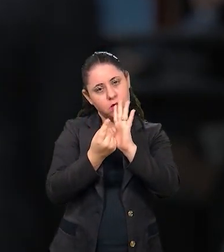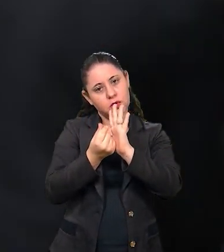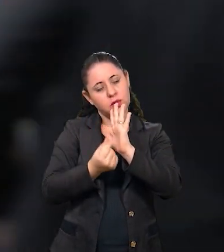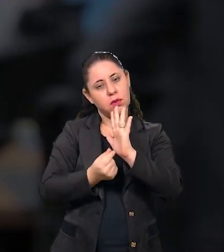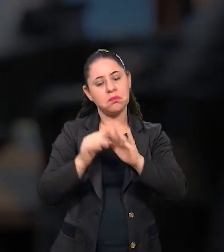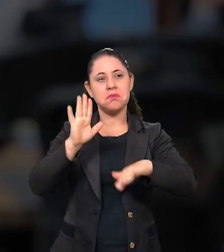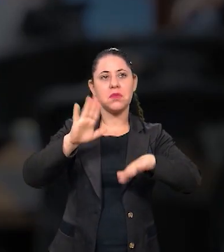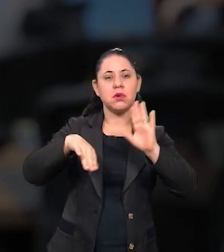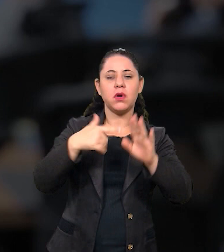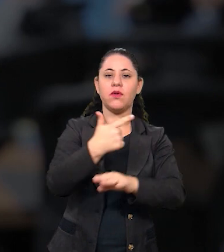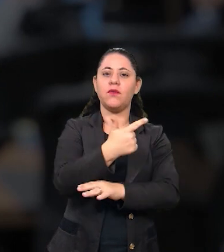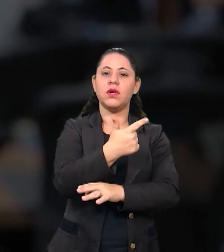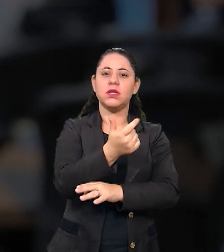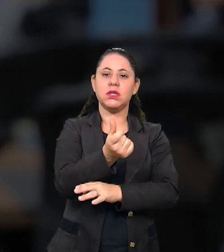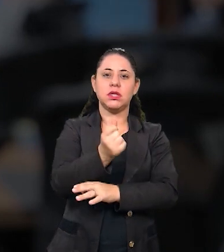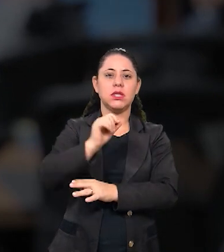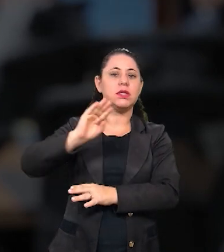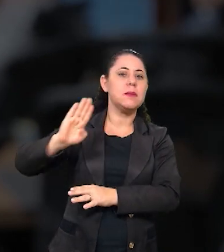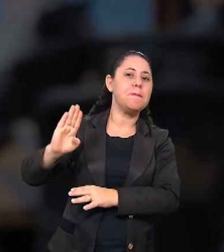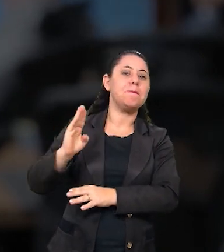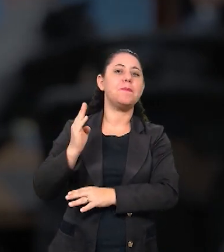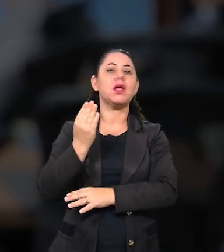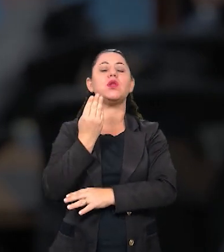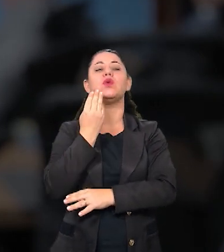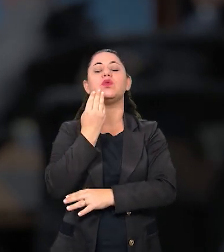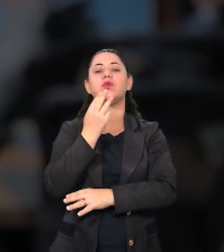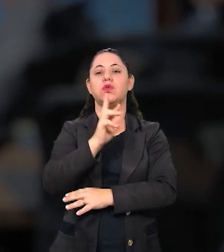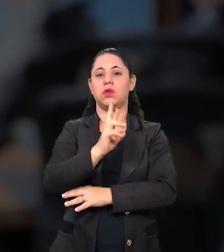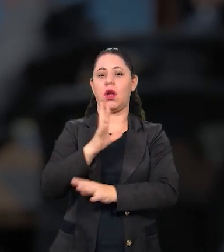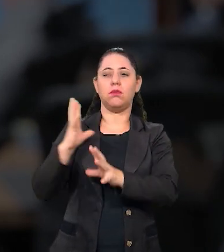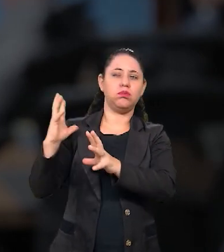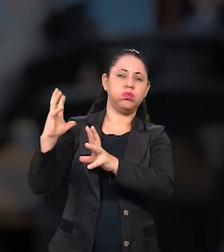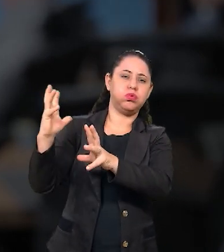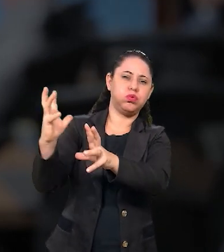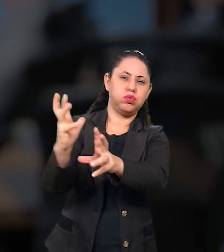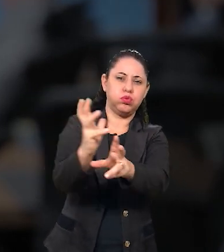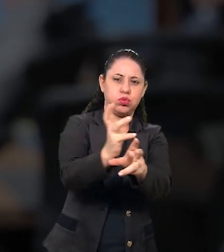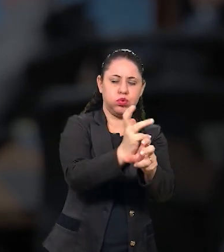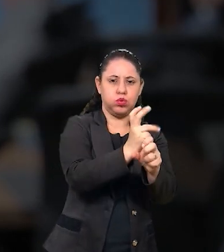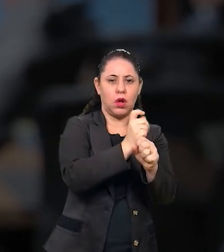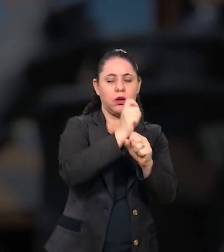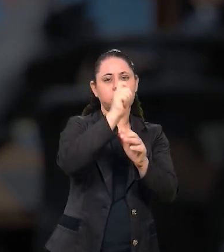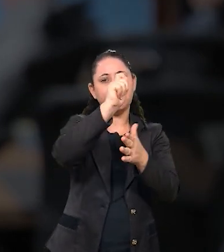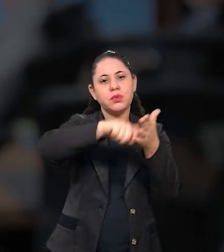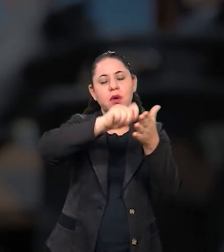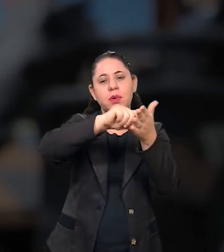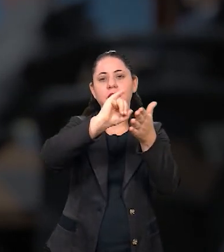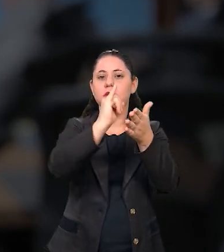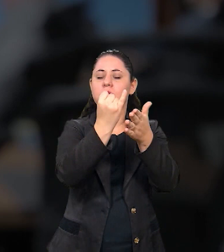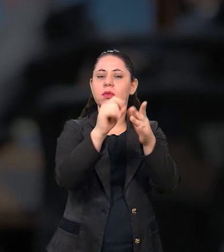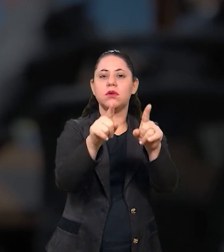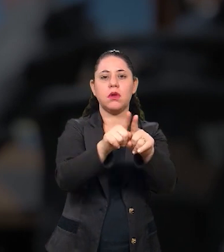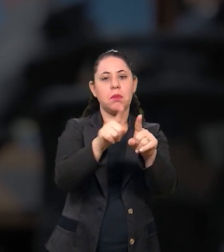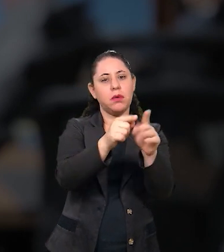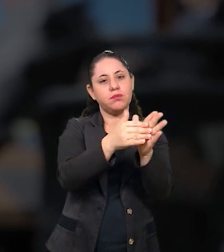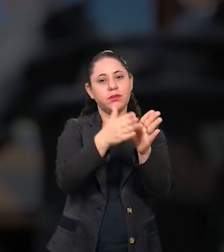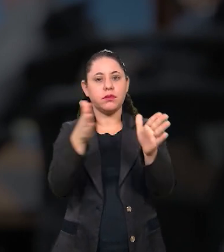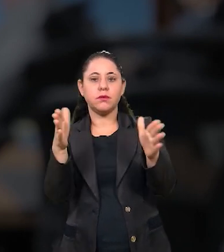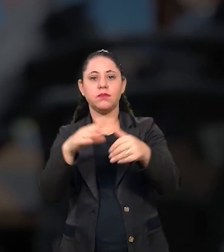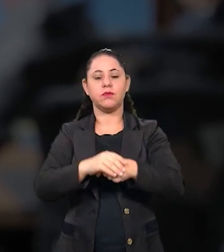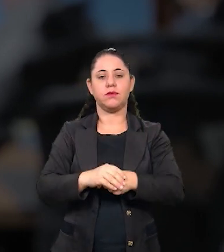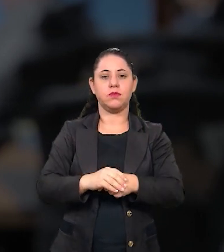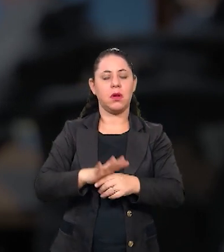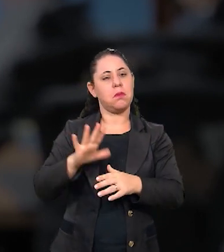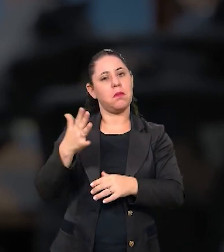prevê aproximadamente 26 bilhões de reais em arrecadação de tributos e outras receitas